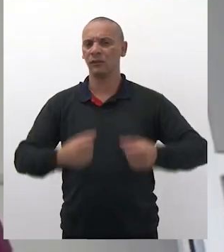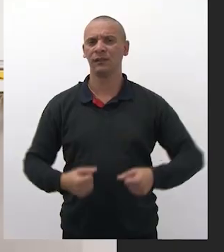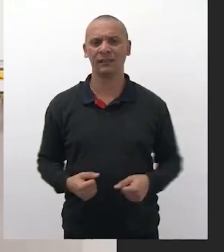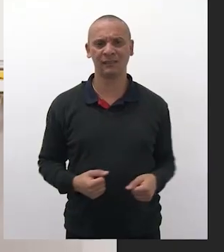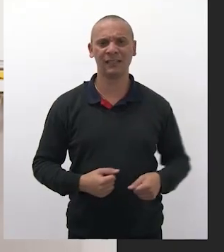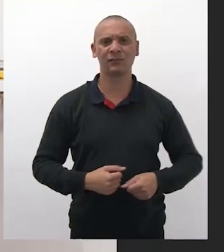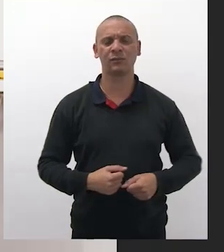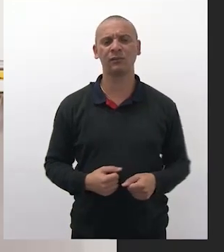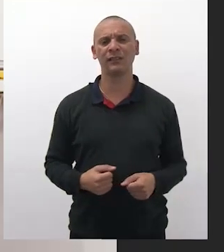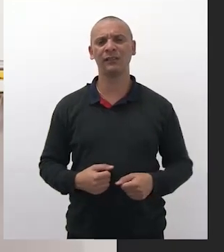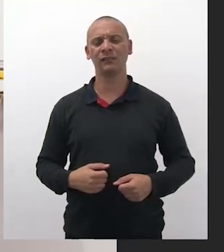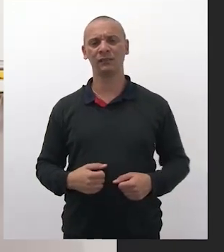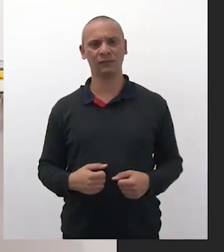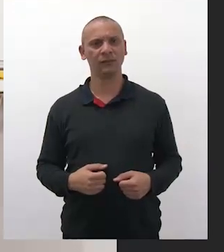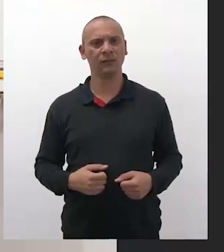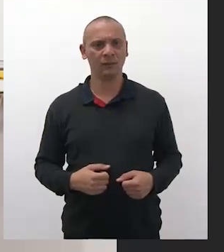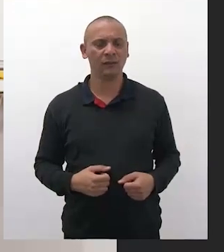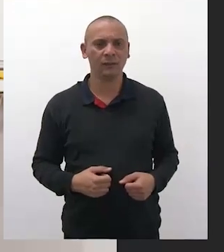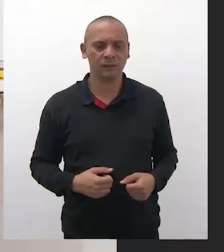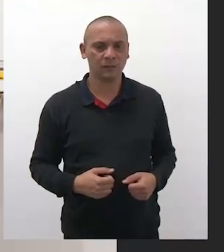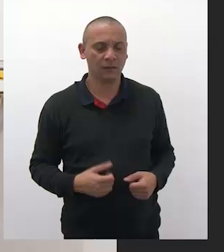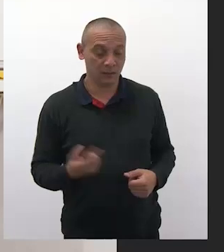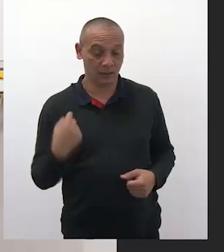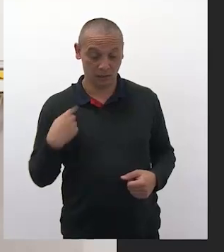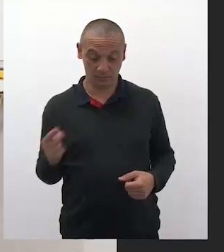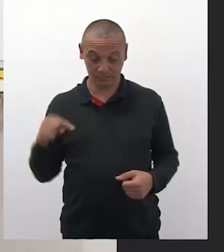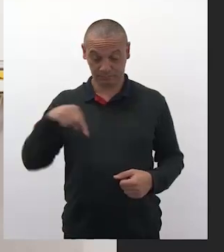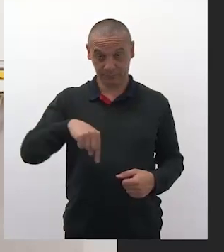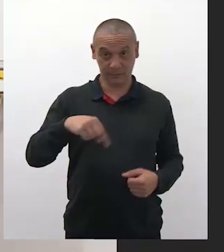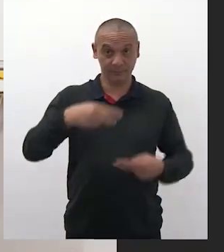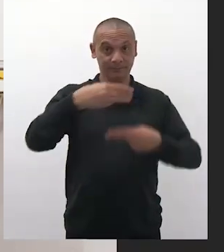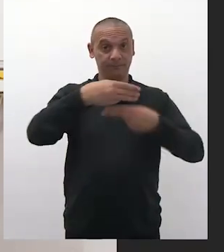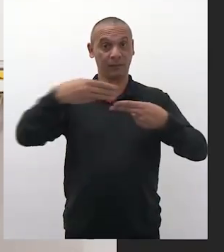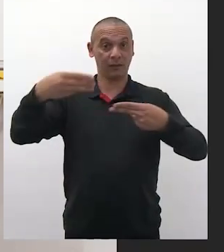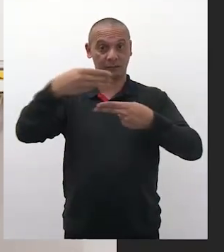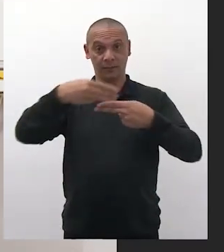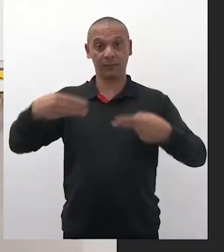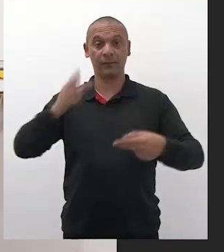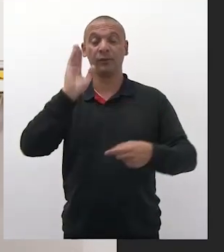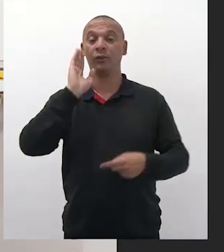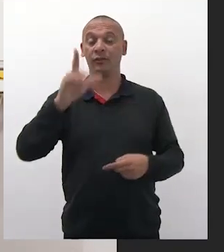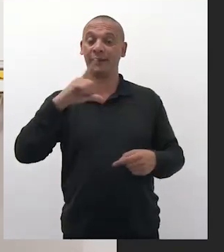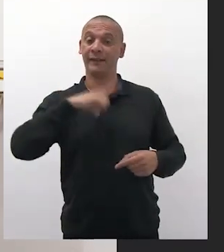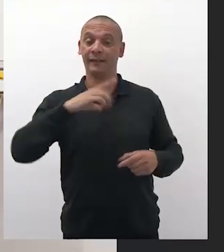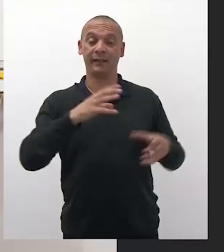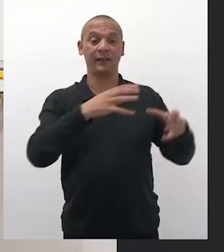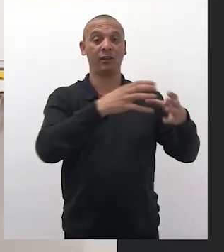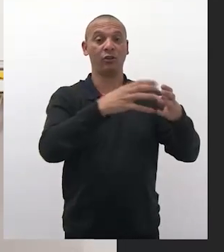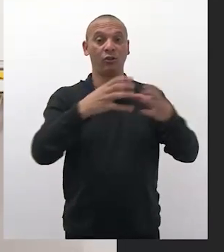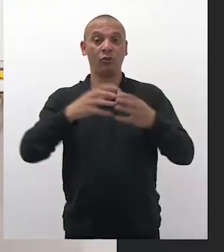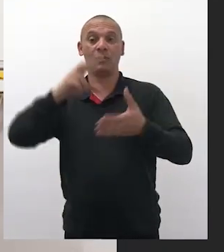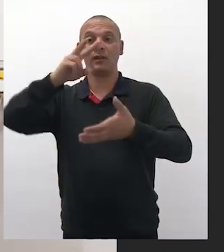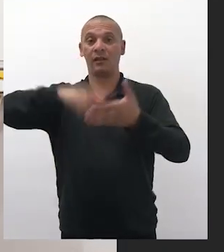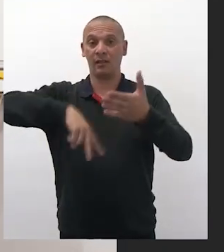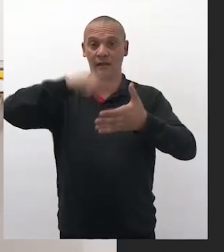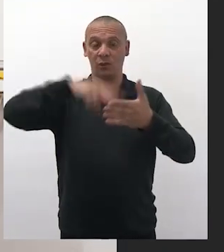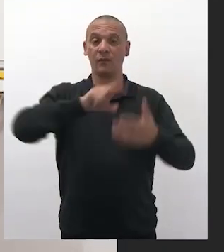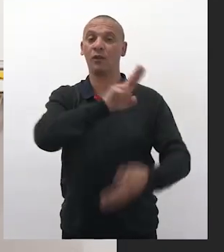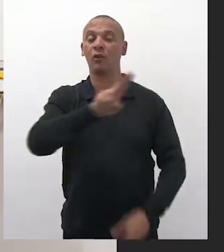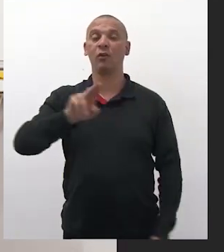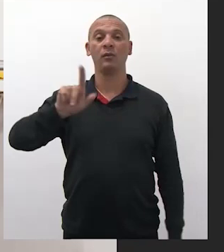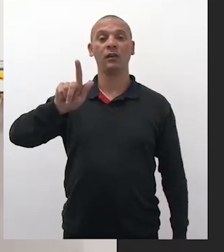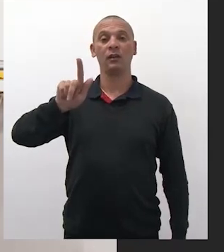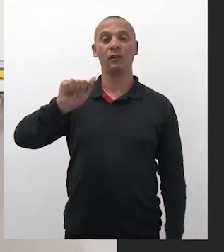Então, quando eu vim para cá, já acontecia o clube de leitura Gato Preto,